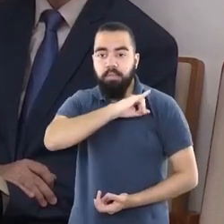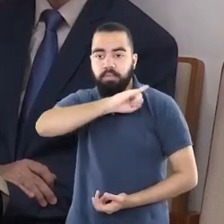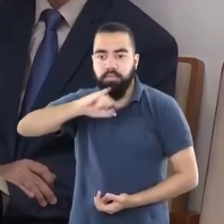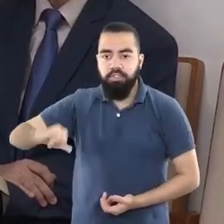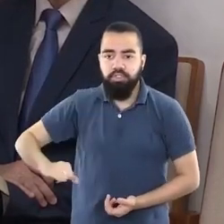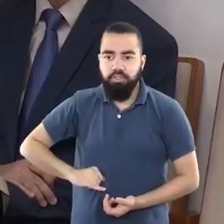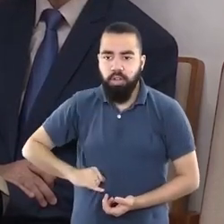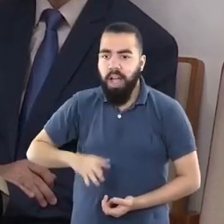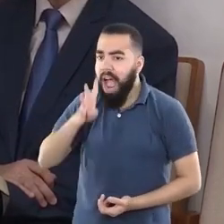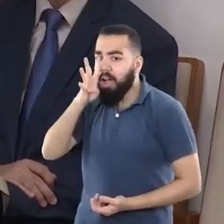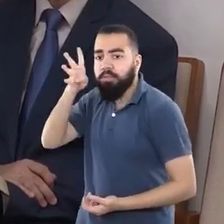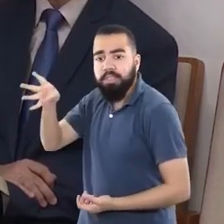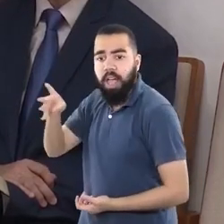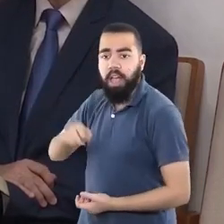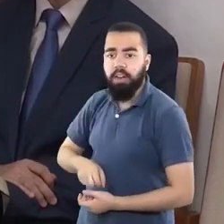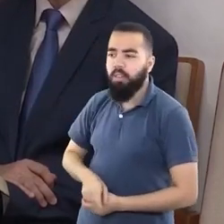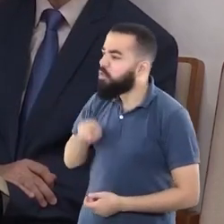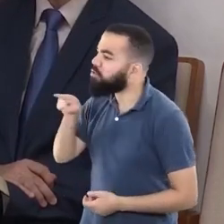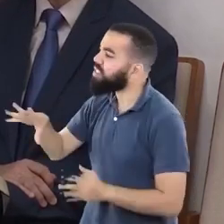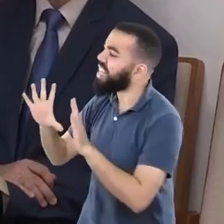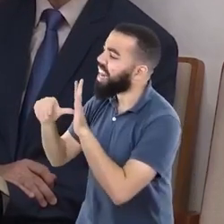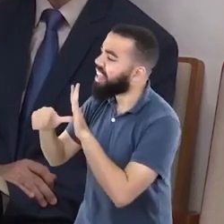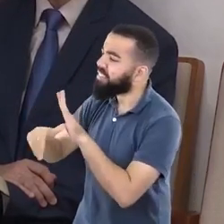E Jó era um homem generoso.